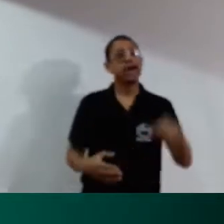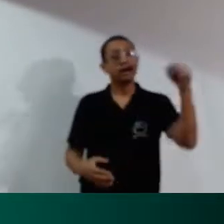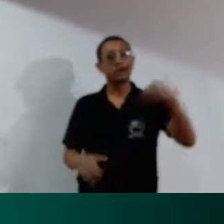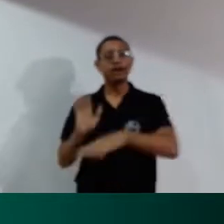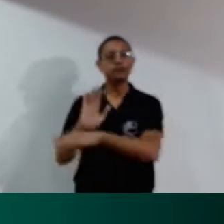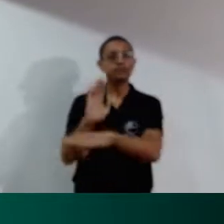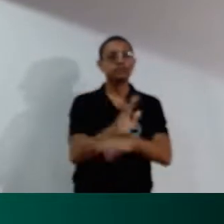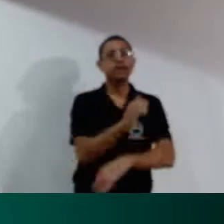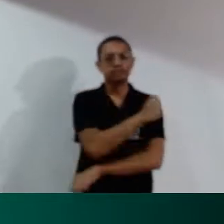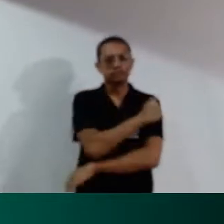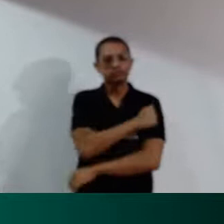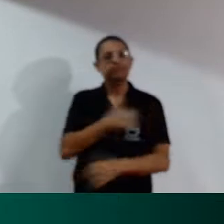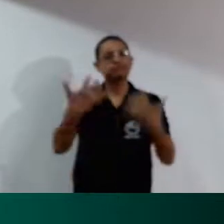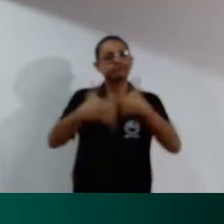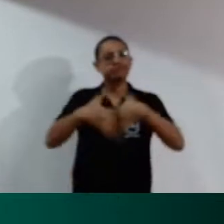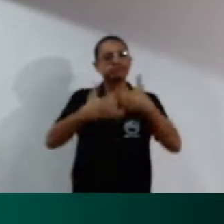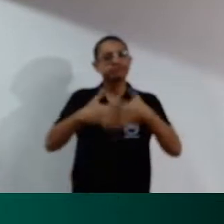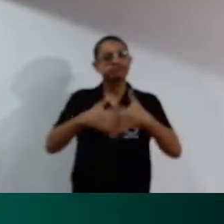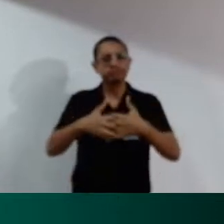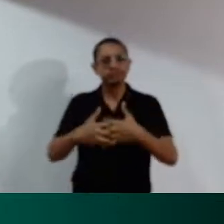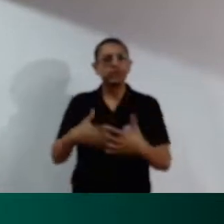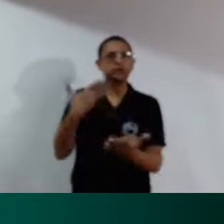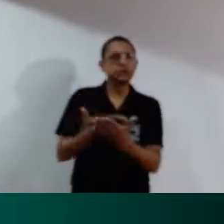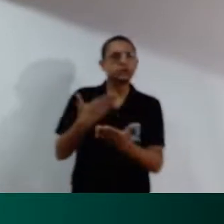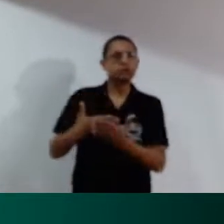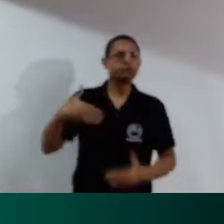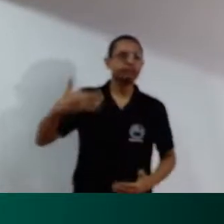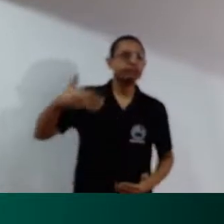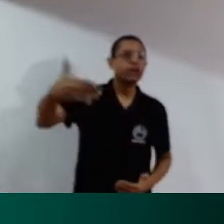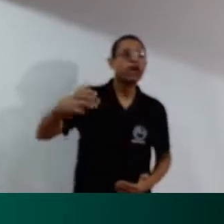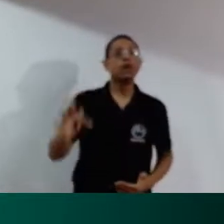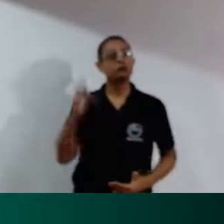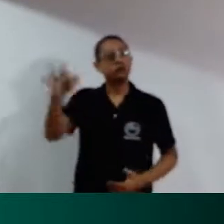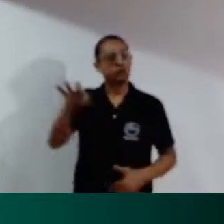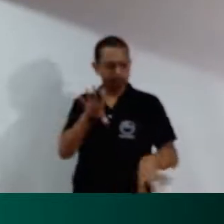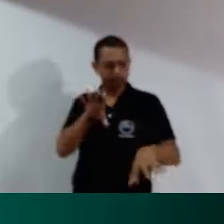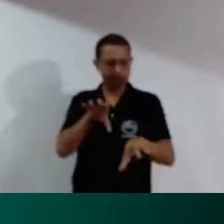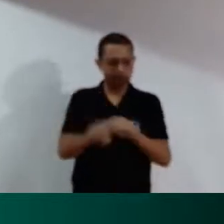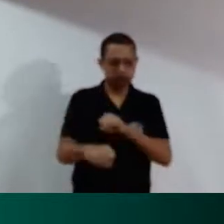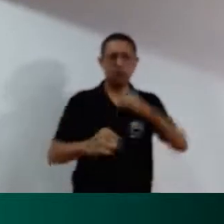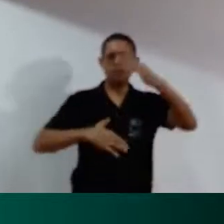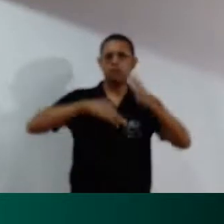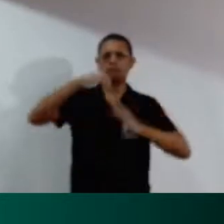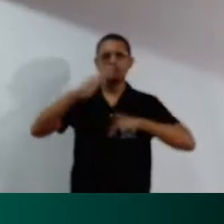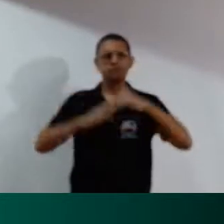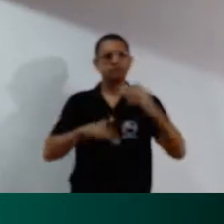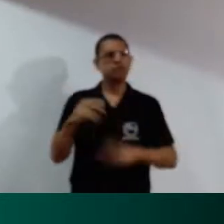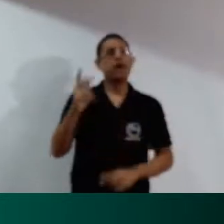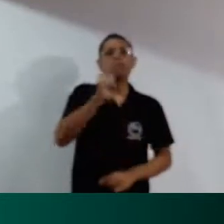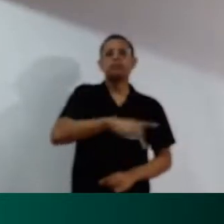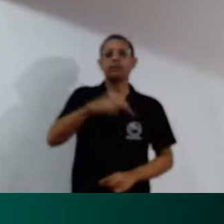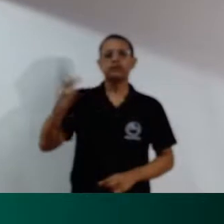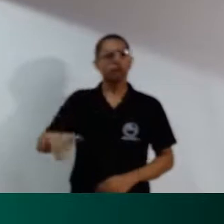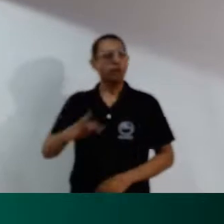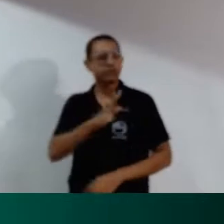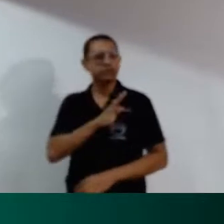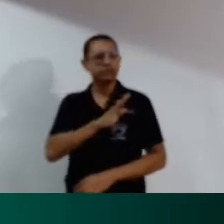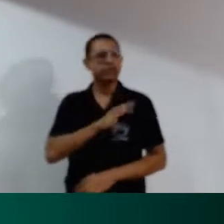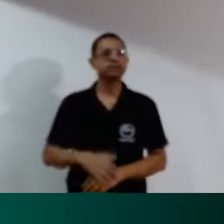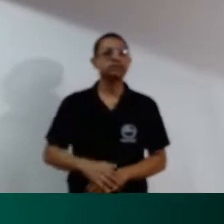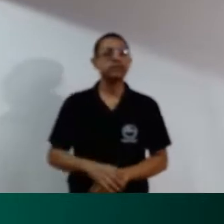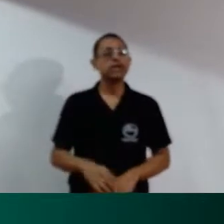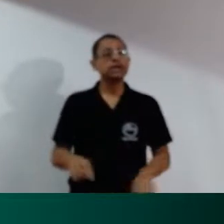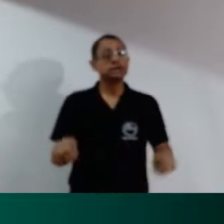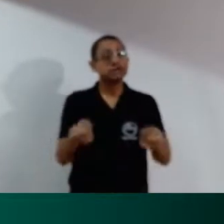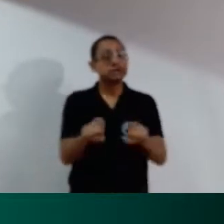estudando e que se formem E que venham ser grandes profissionais professores técnicos na e também e não